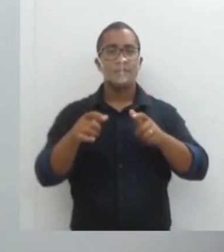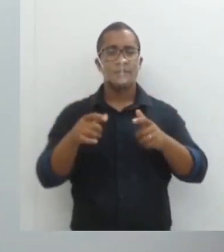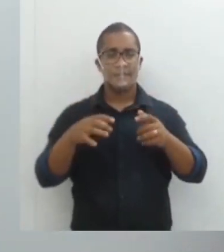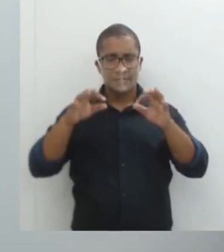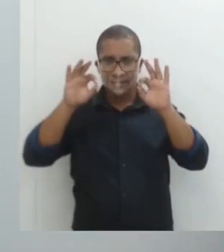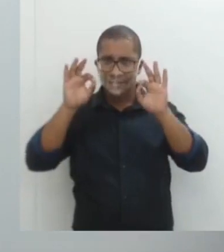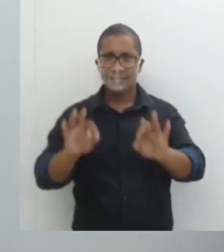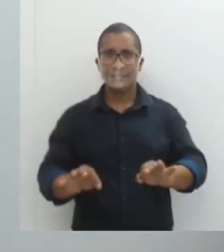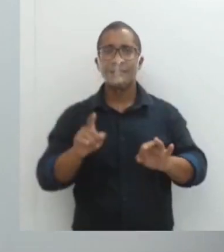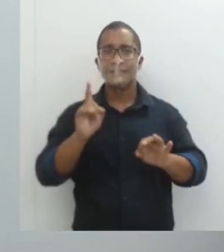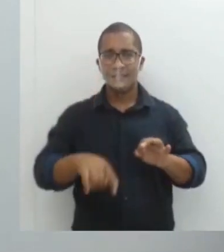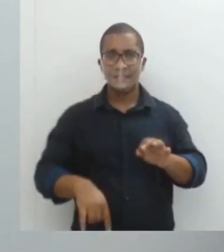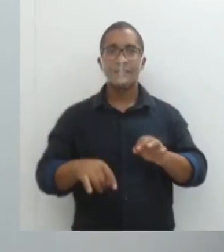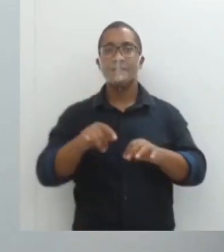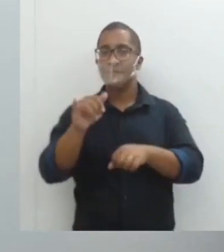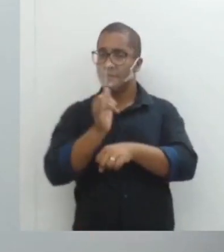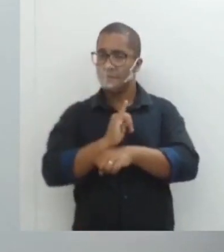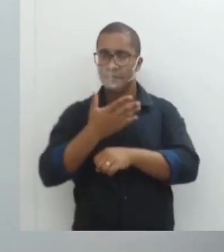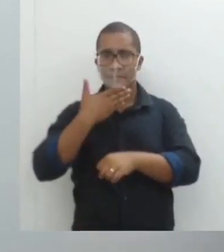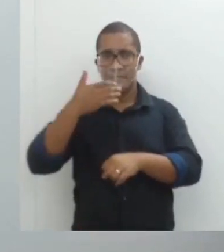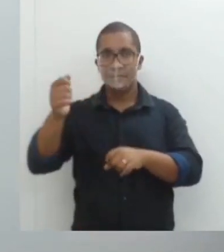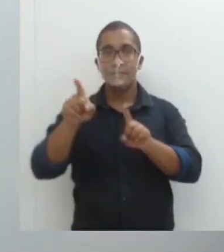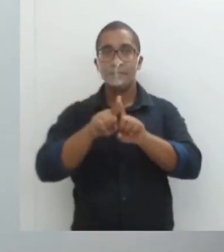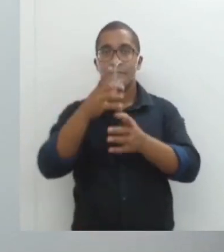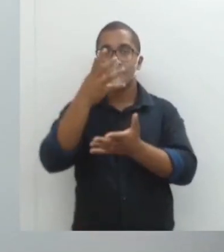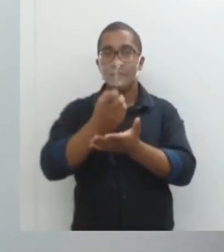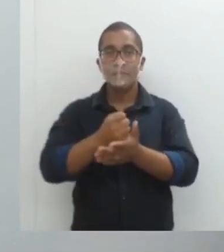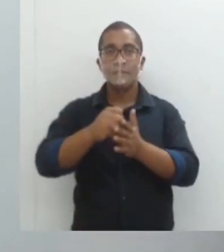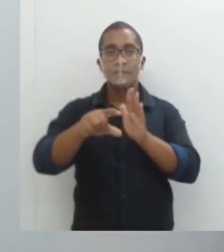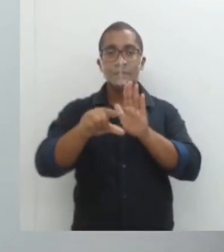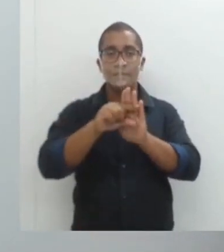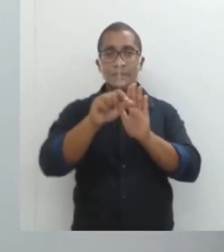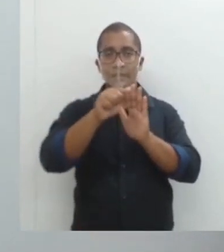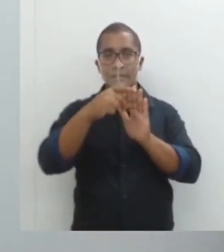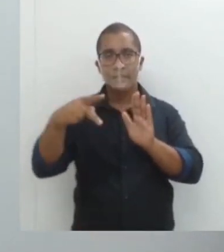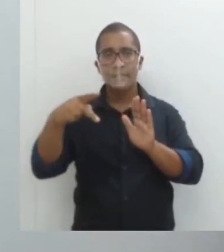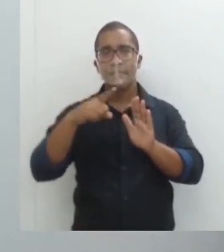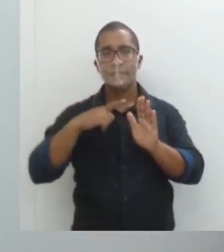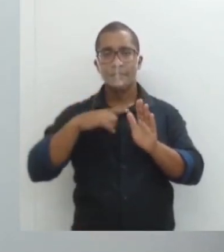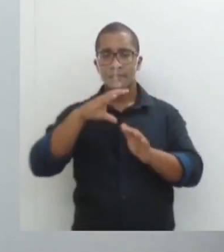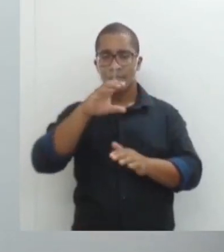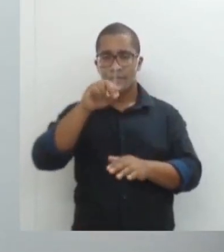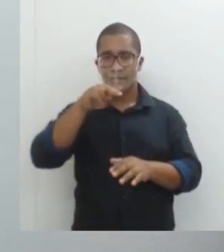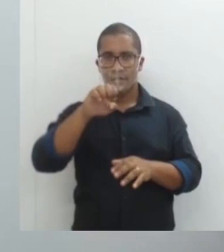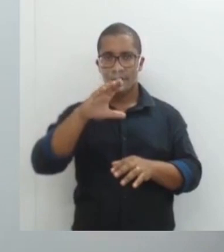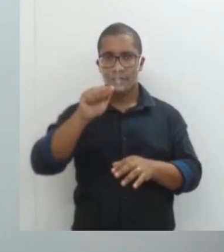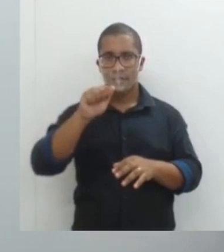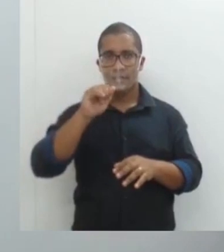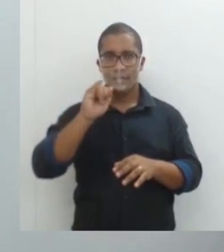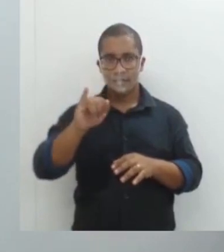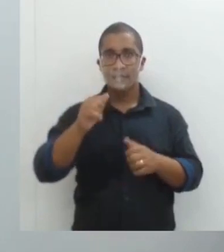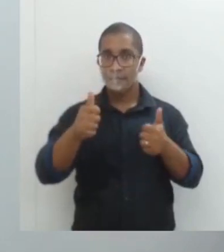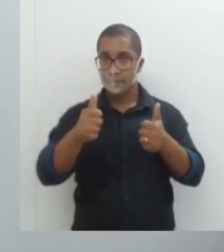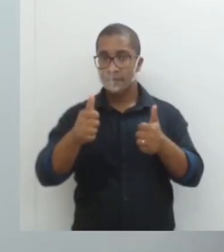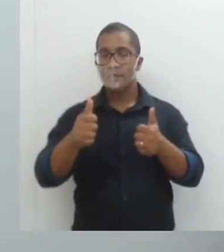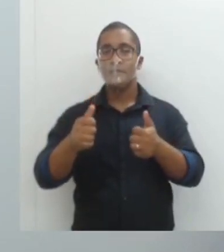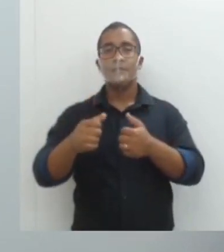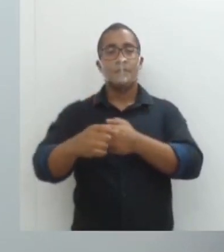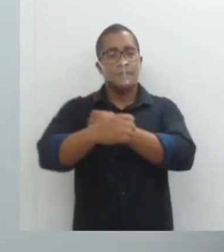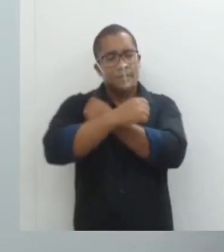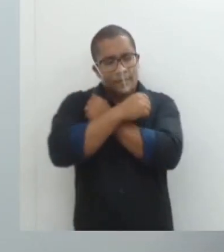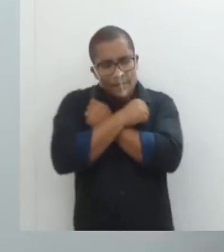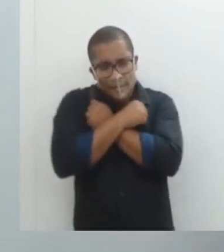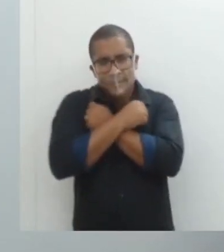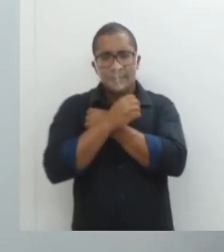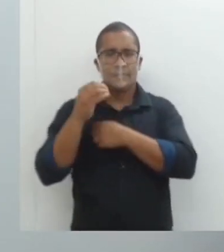é o melhor canal. E baixa o aplicativo do Conecta aí na sua loja do seu celular, tá bom? Um forte abraço, um